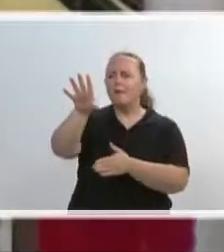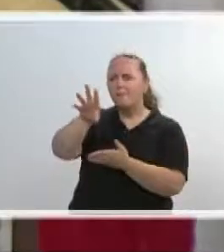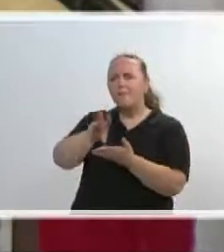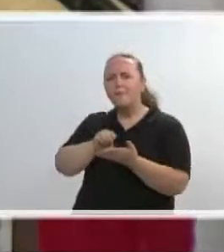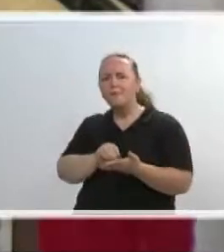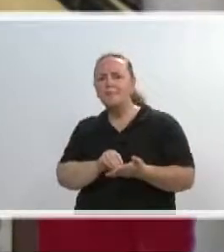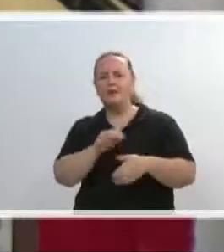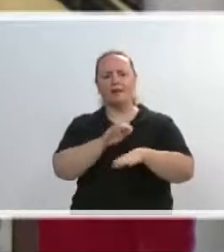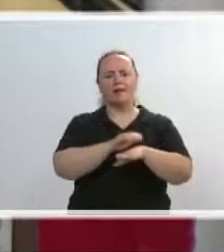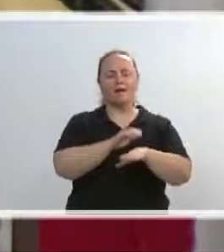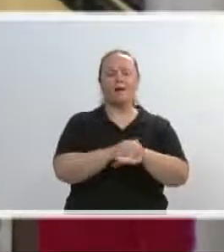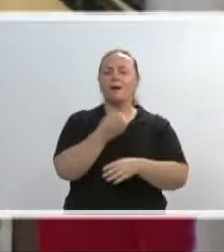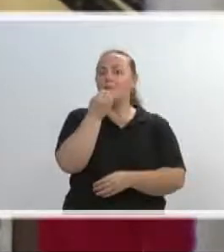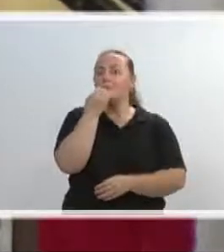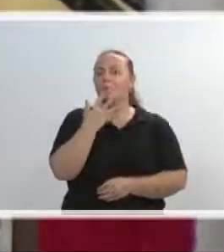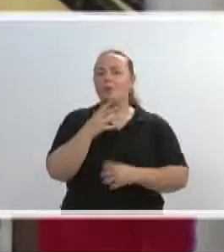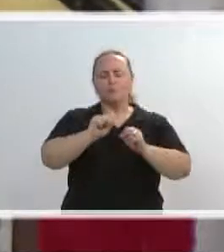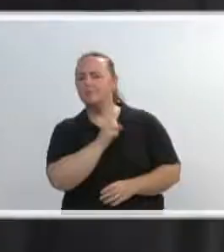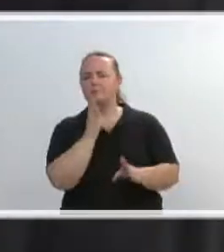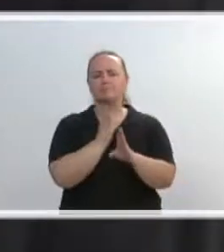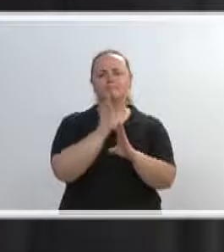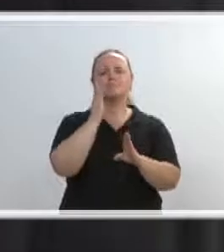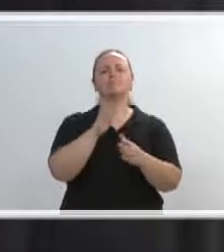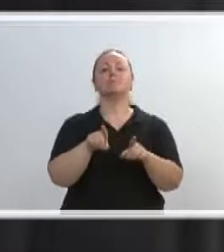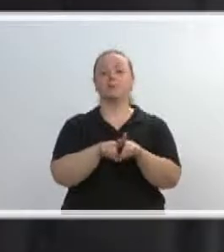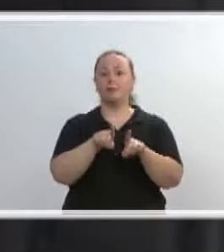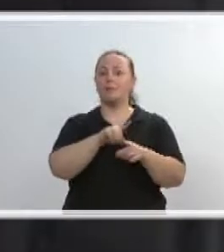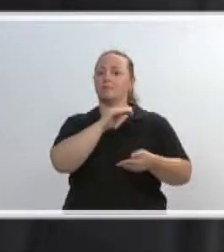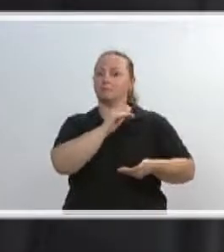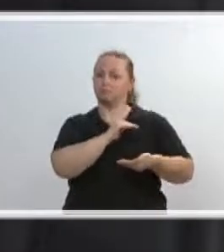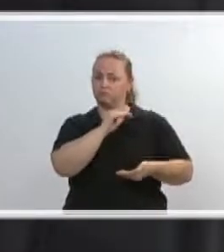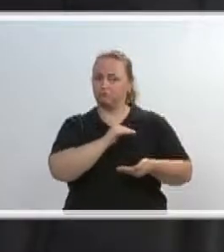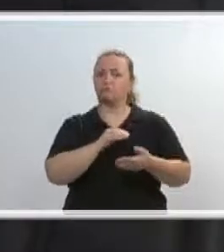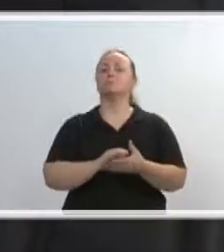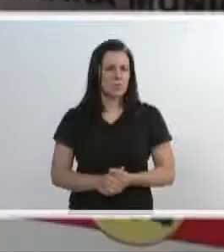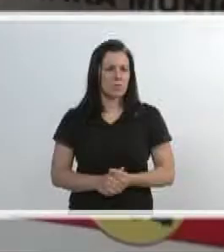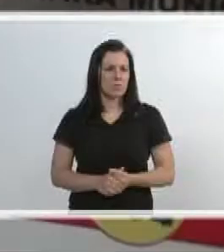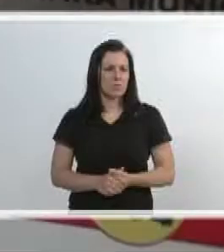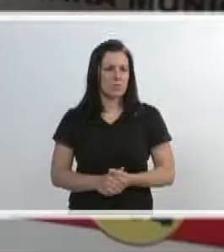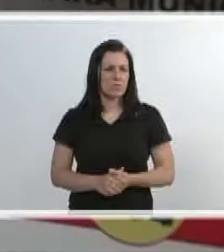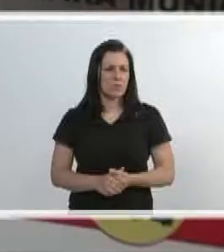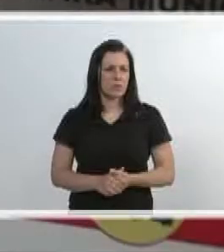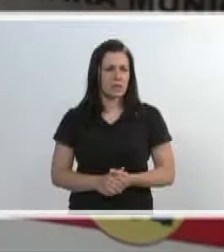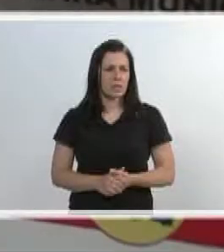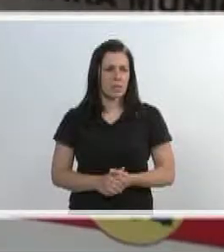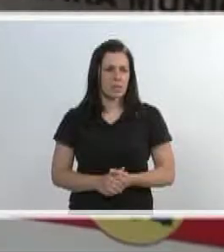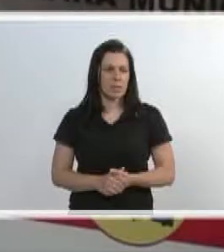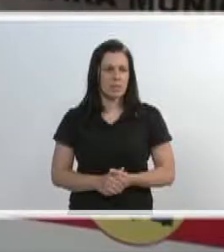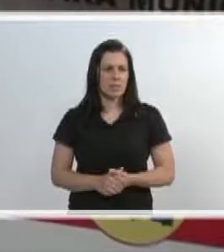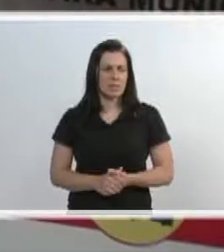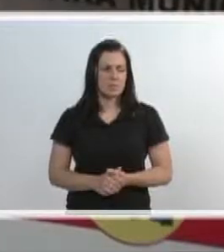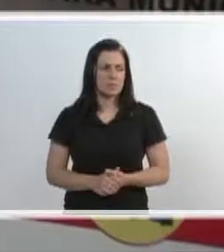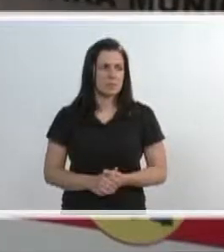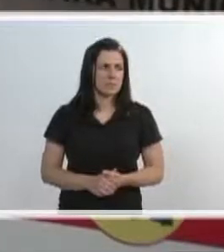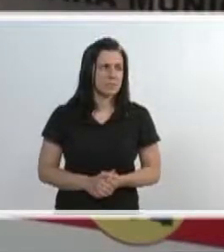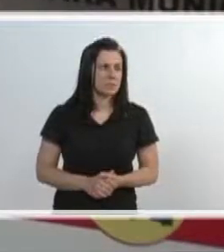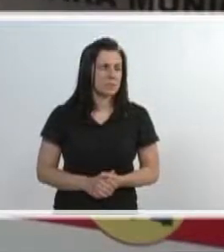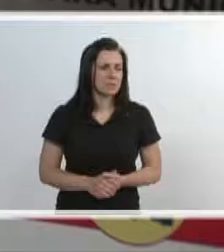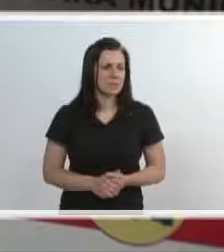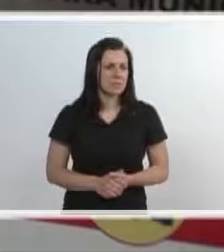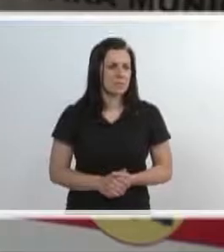estão entre as atividades desenvolvidas pela ABLODEF. Confira. A Associação Blumenauense de Deficientes Físicos, a